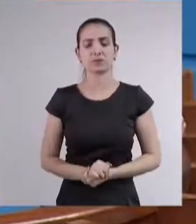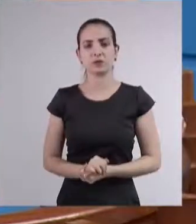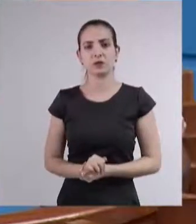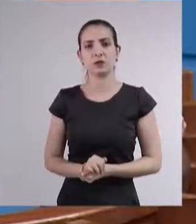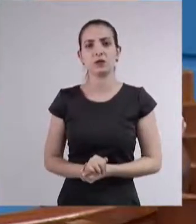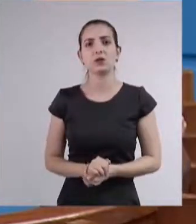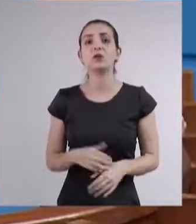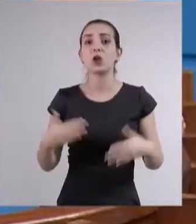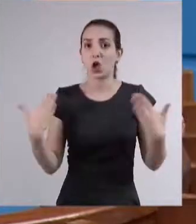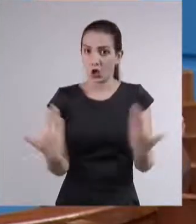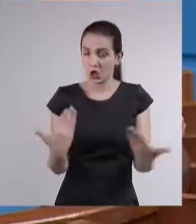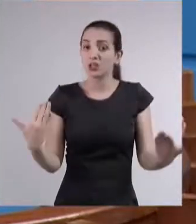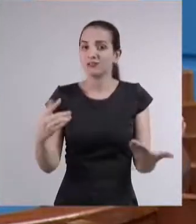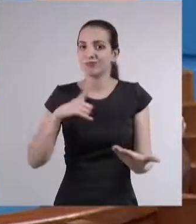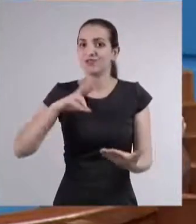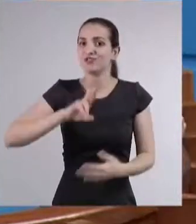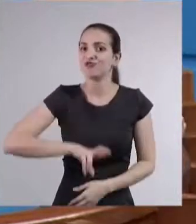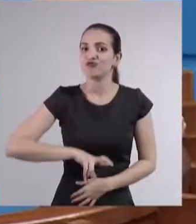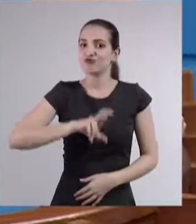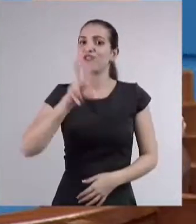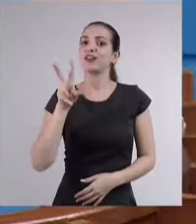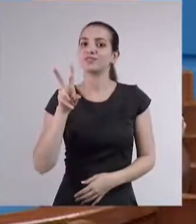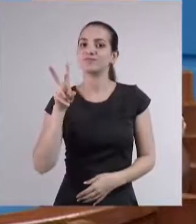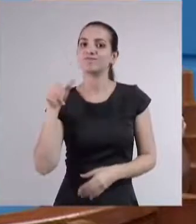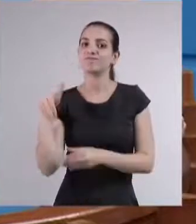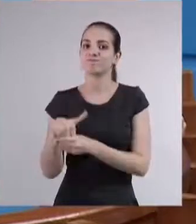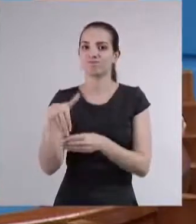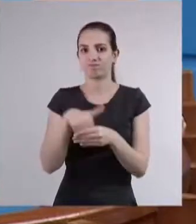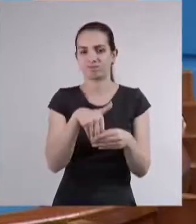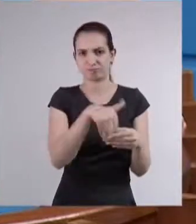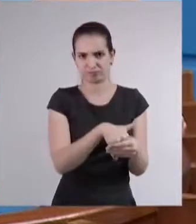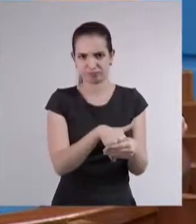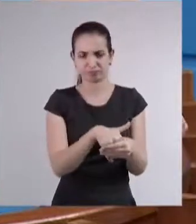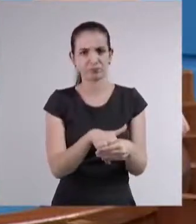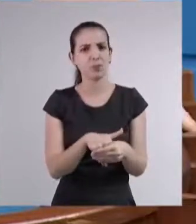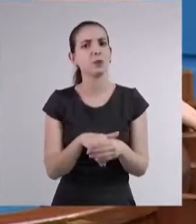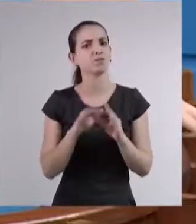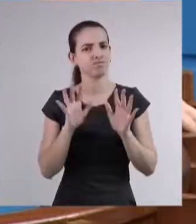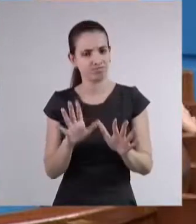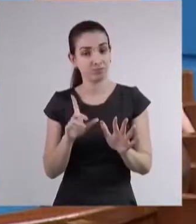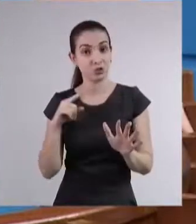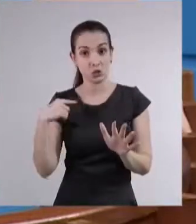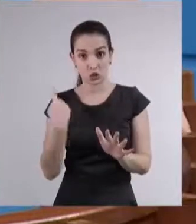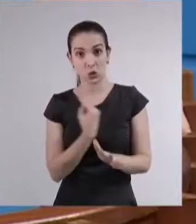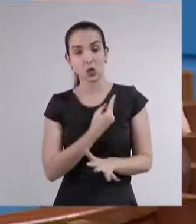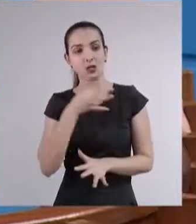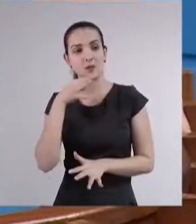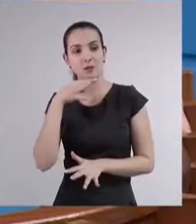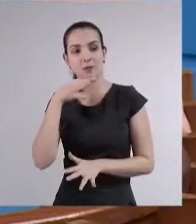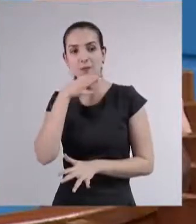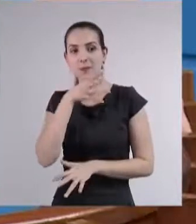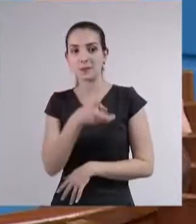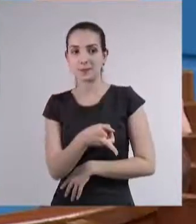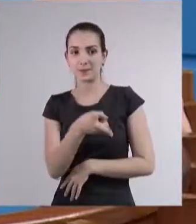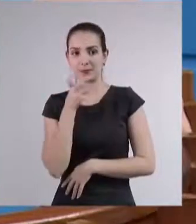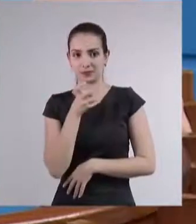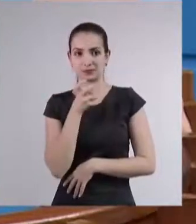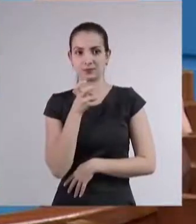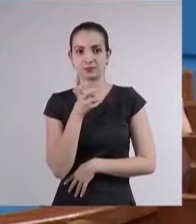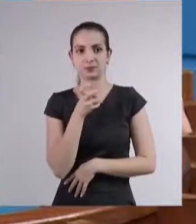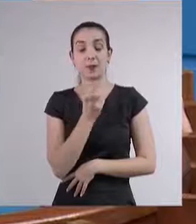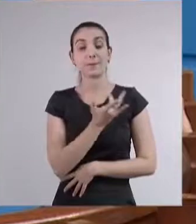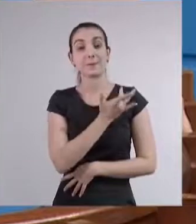a diferença nessas eleições. Nós vimos pessoas se